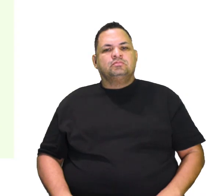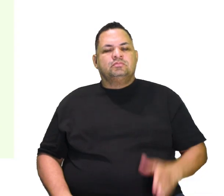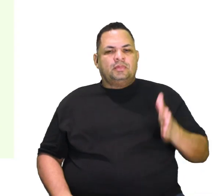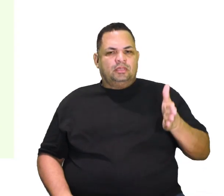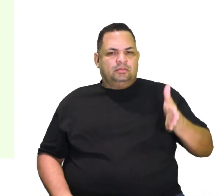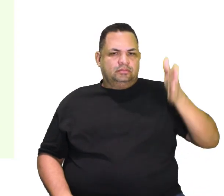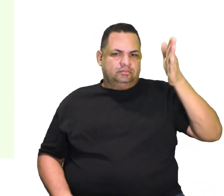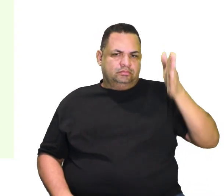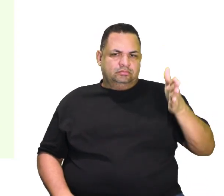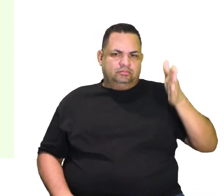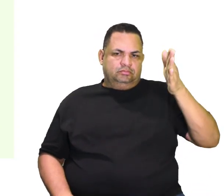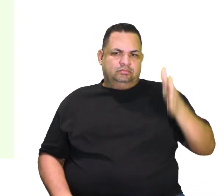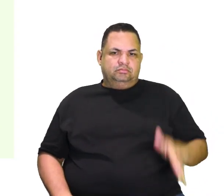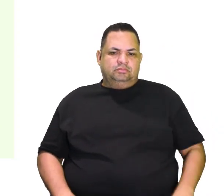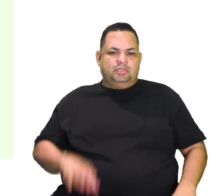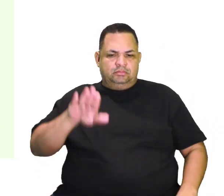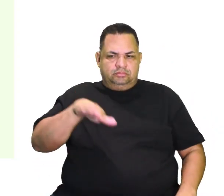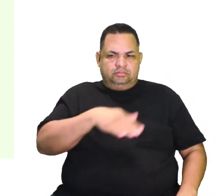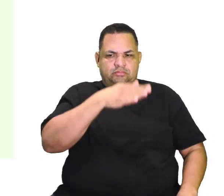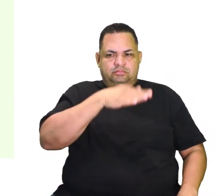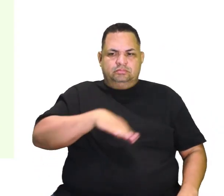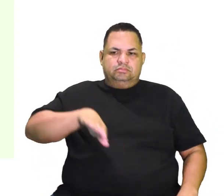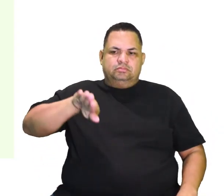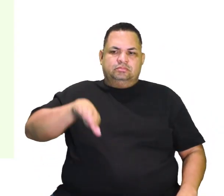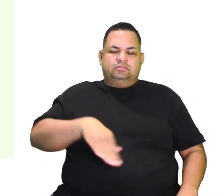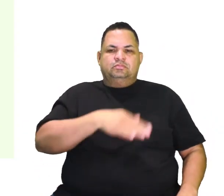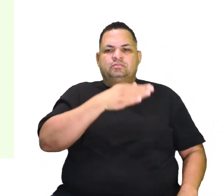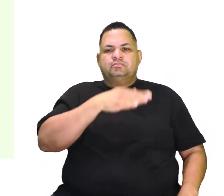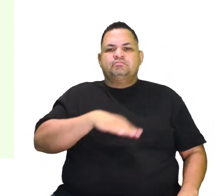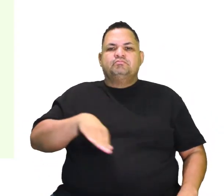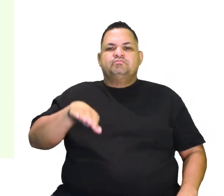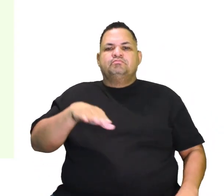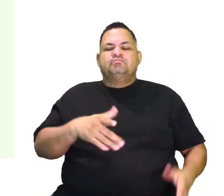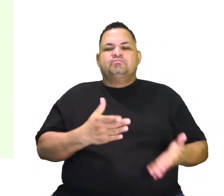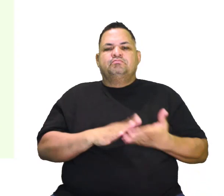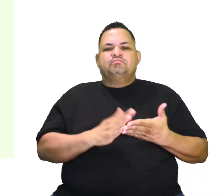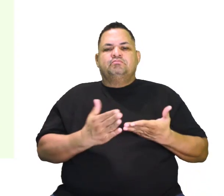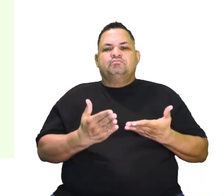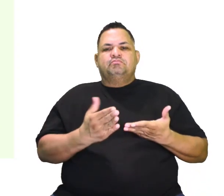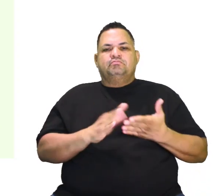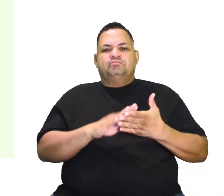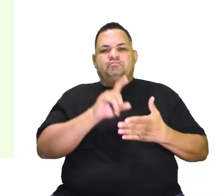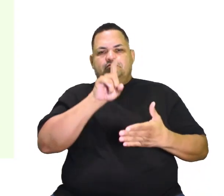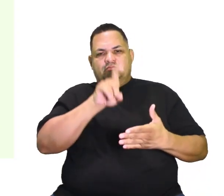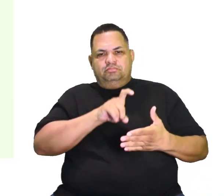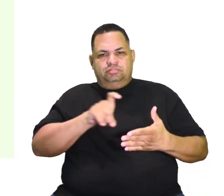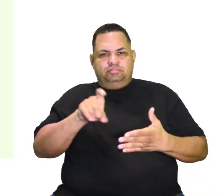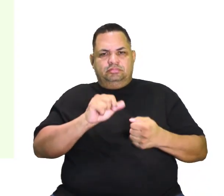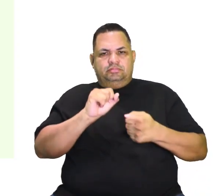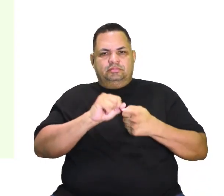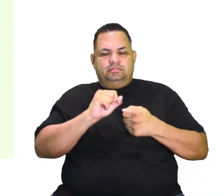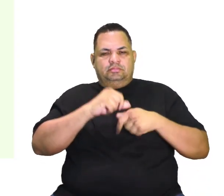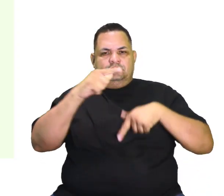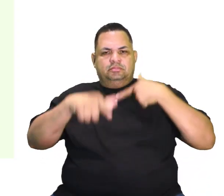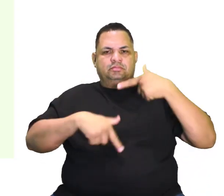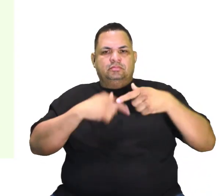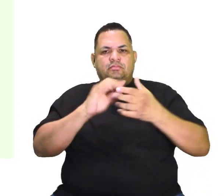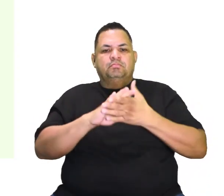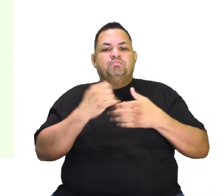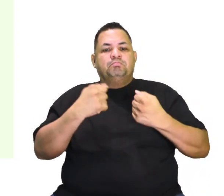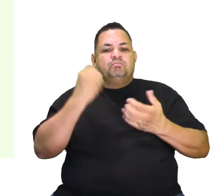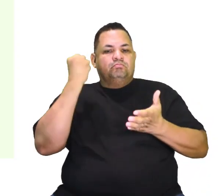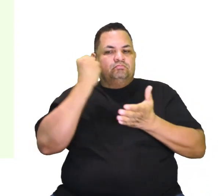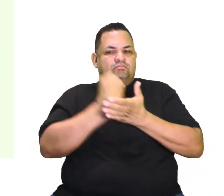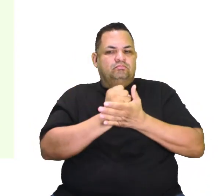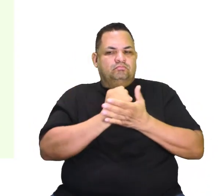parede aí de uma pista de skate, né? Então, esse grafiteiro, para ele fazer esse trabalho, ele precisa pedir